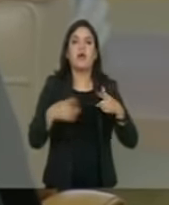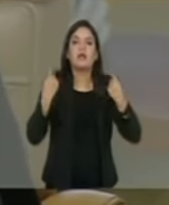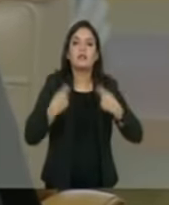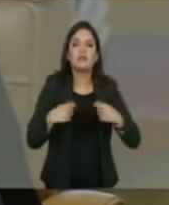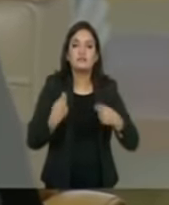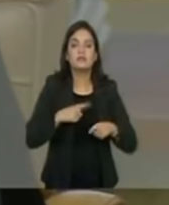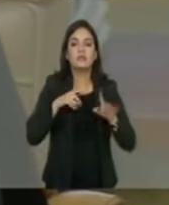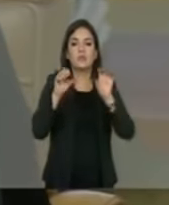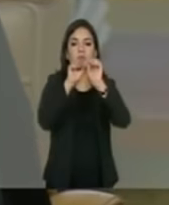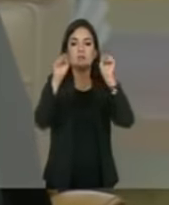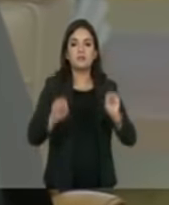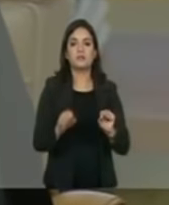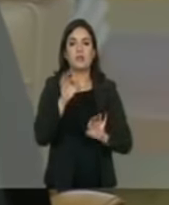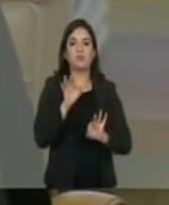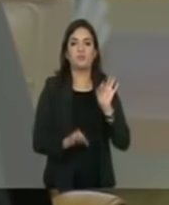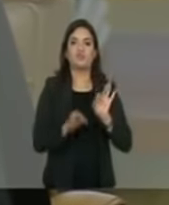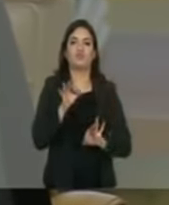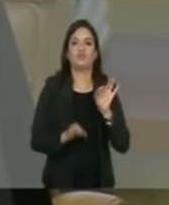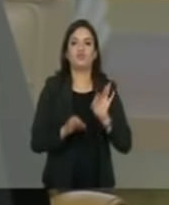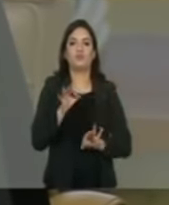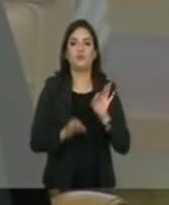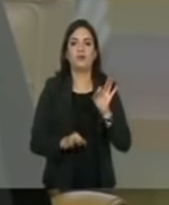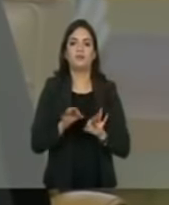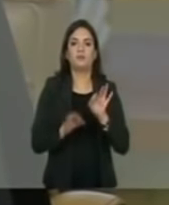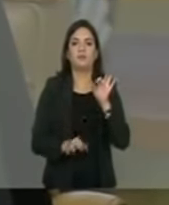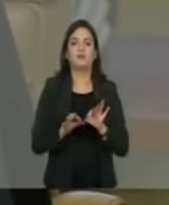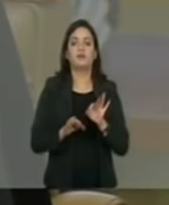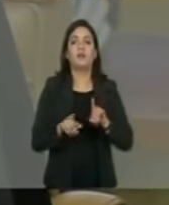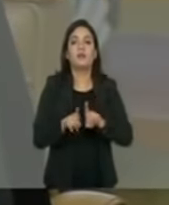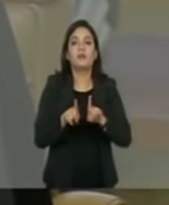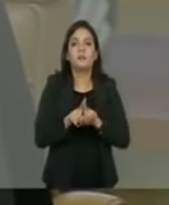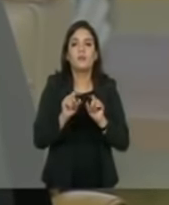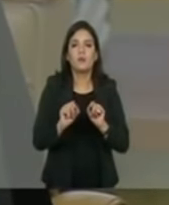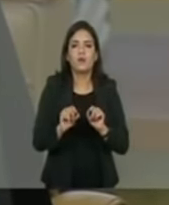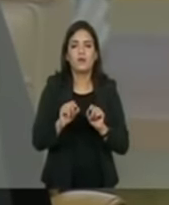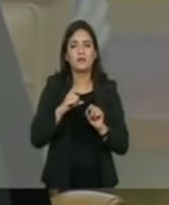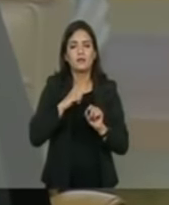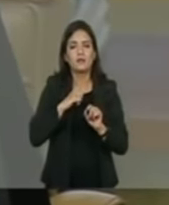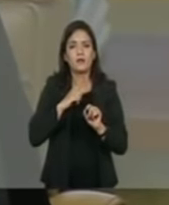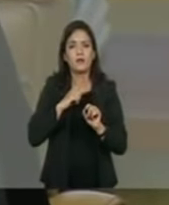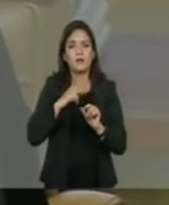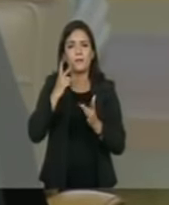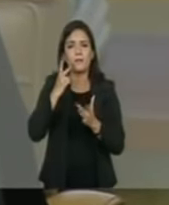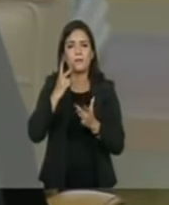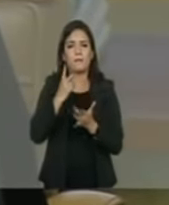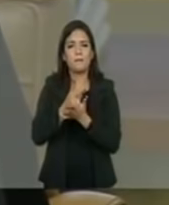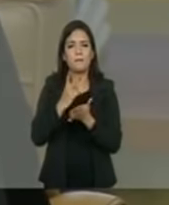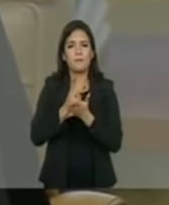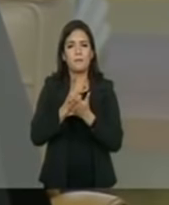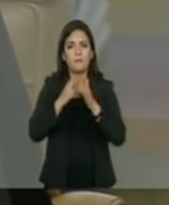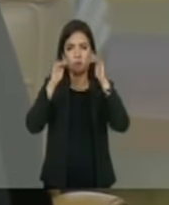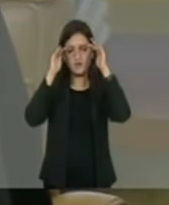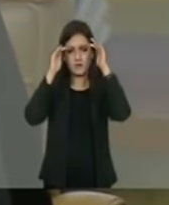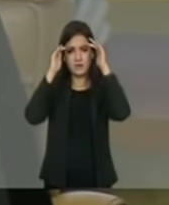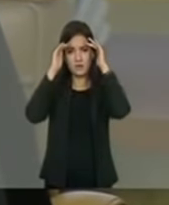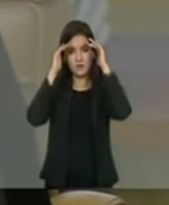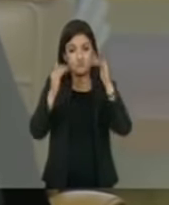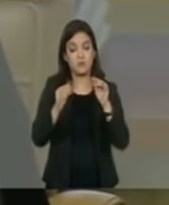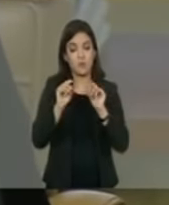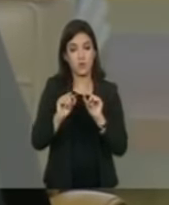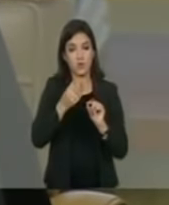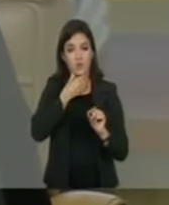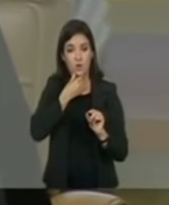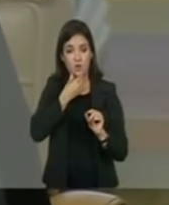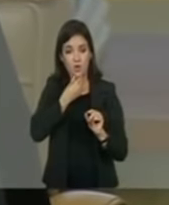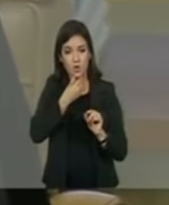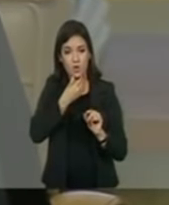jurídico proteção judicial efetiva a clausura do rio próximo ao uol o qualifica se na verdade